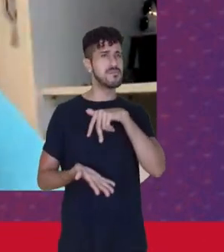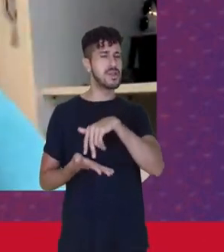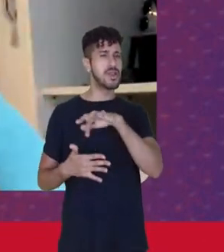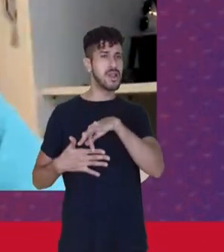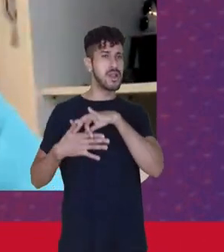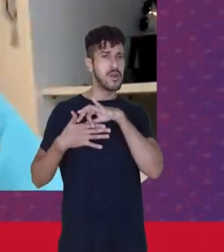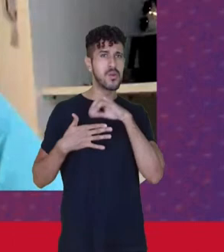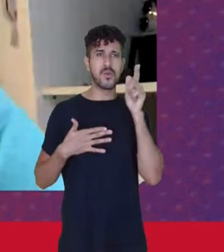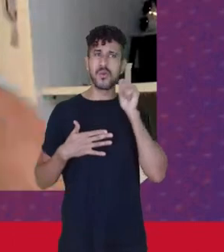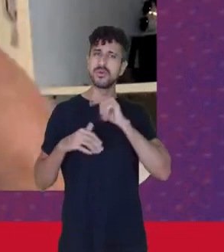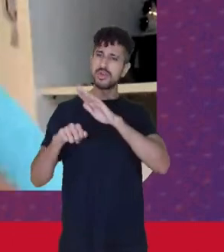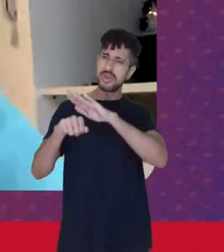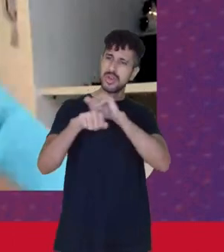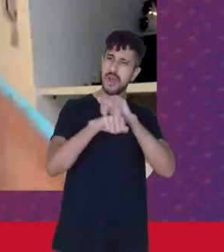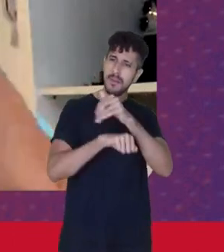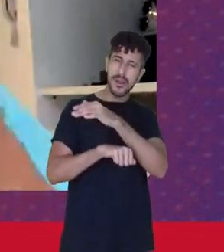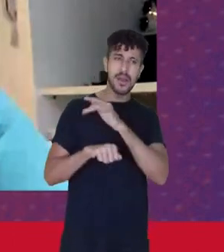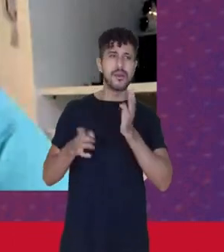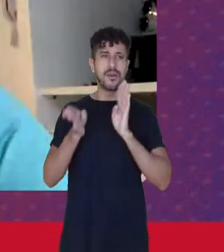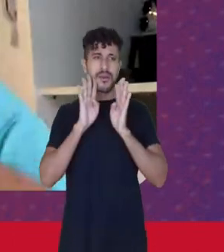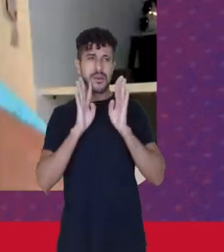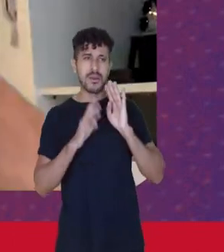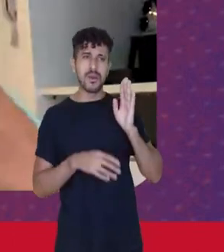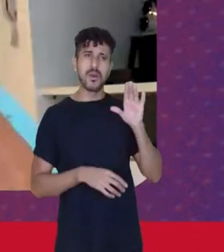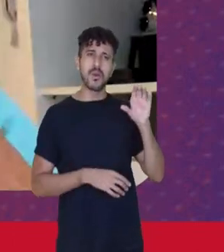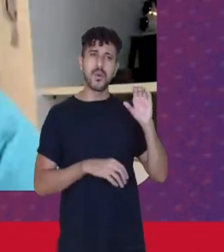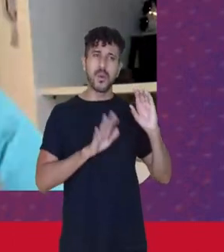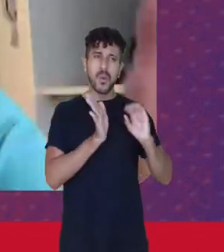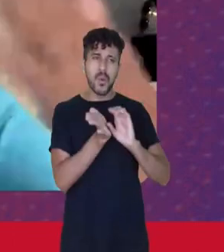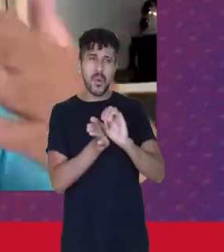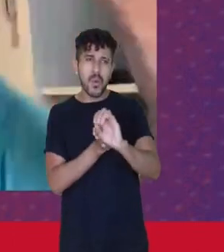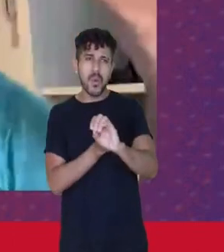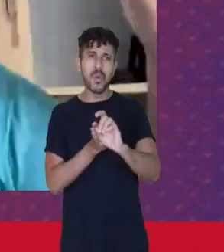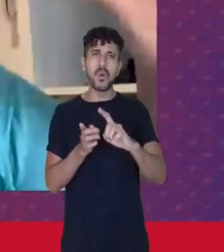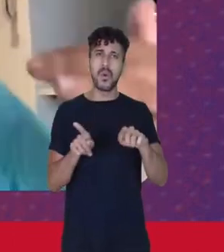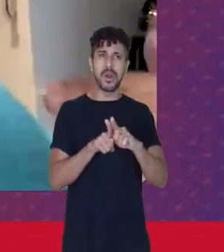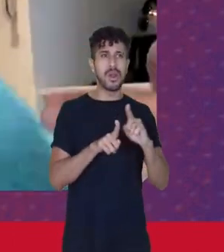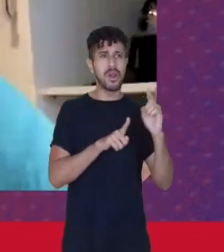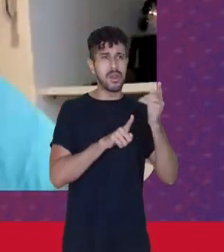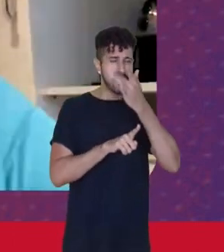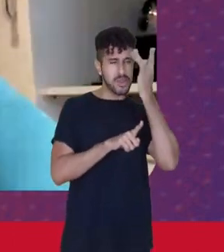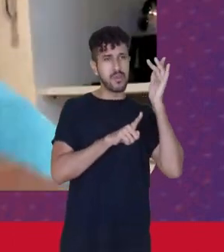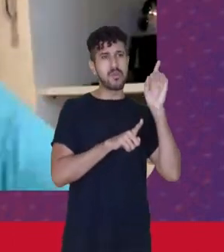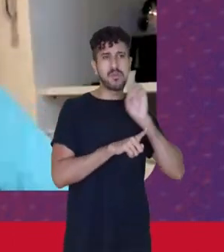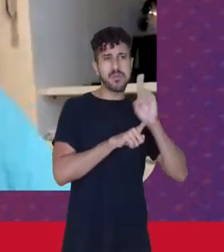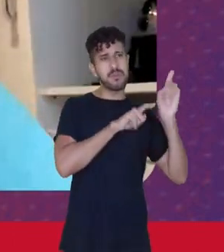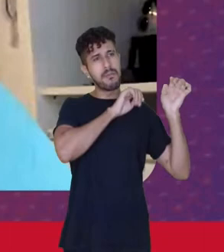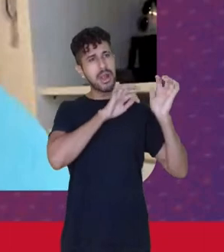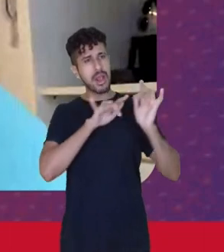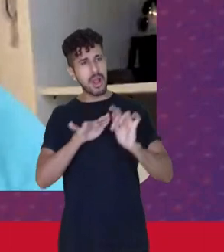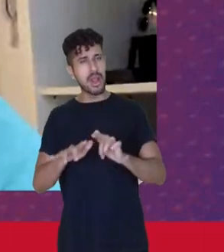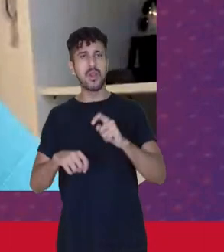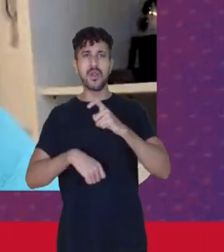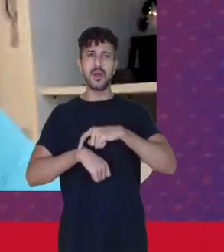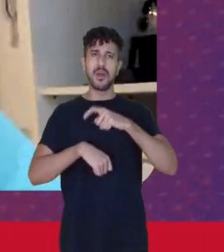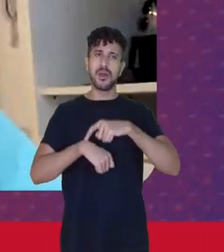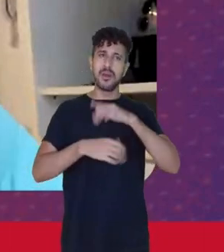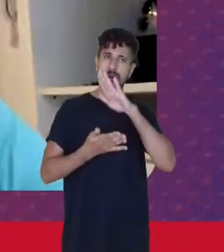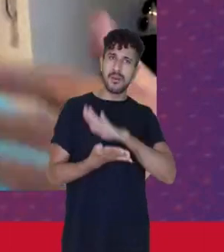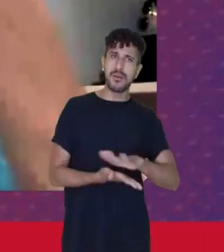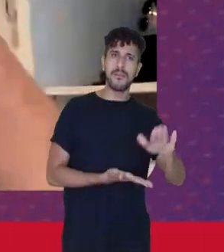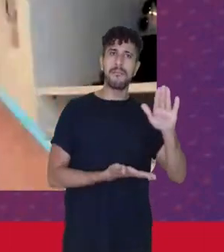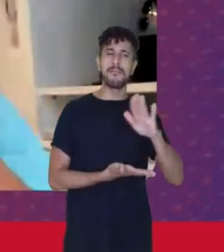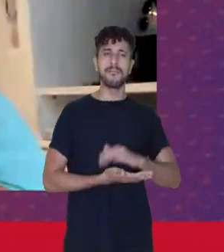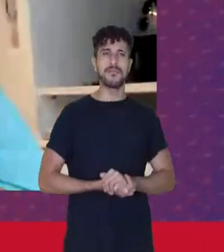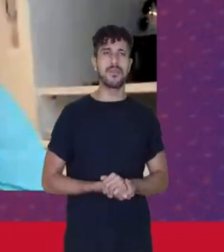protagonismo de chamar, né, o Facebook, o Google, inclusive veio gente dos Estados Unidos para a cerimônia de